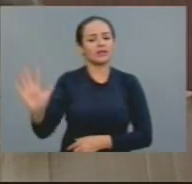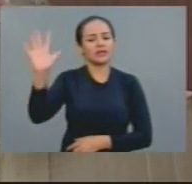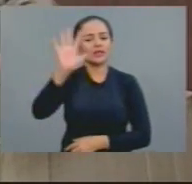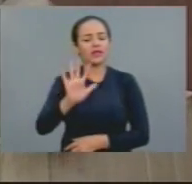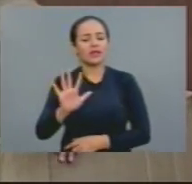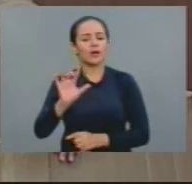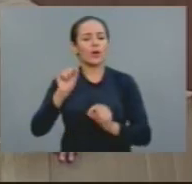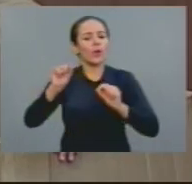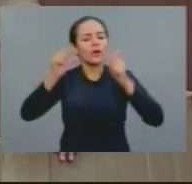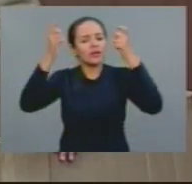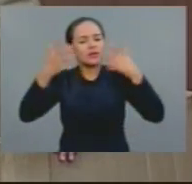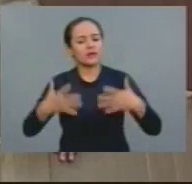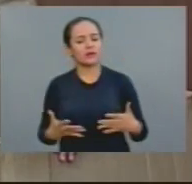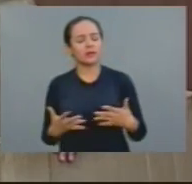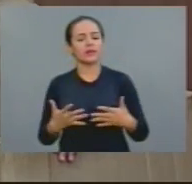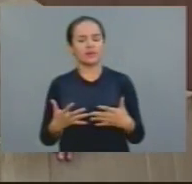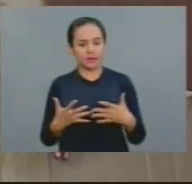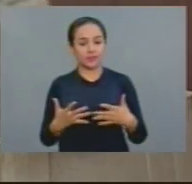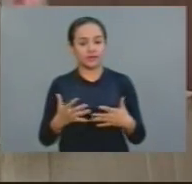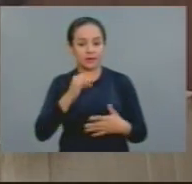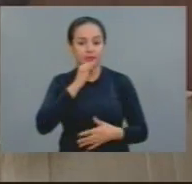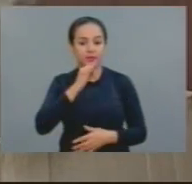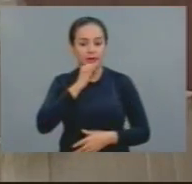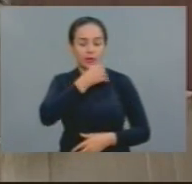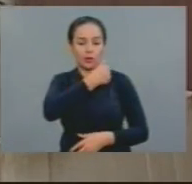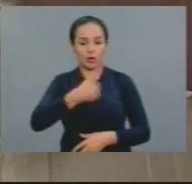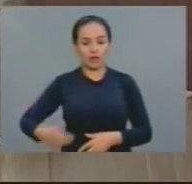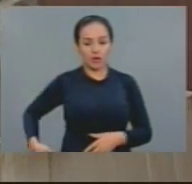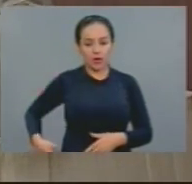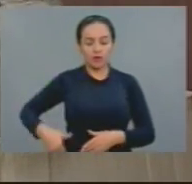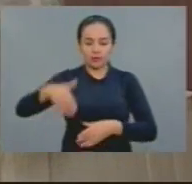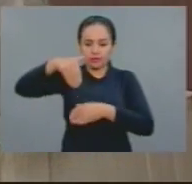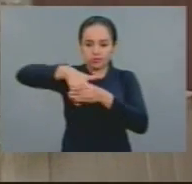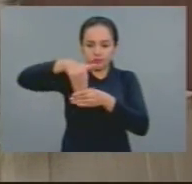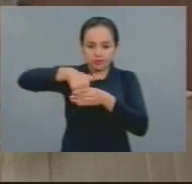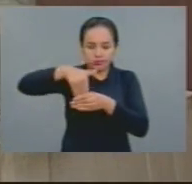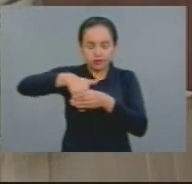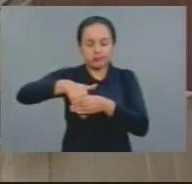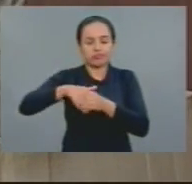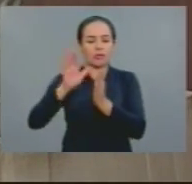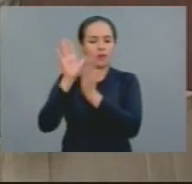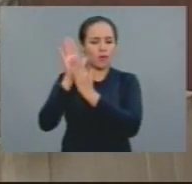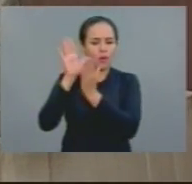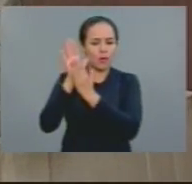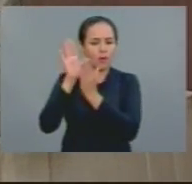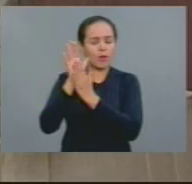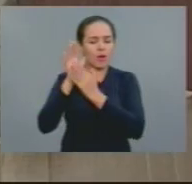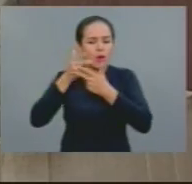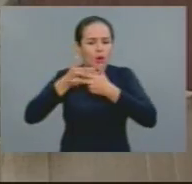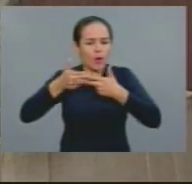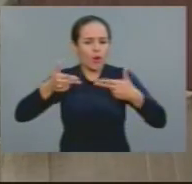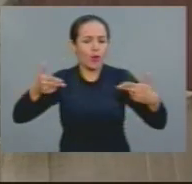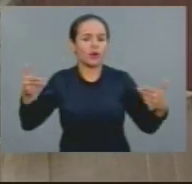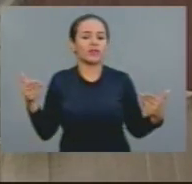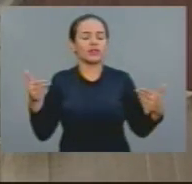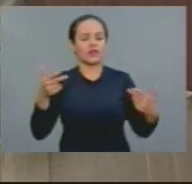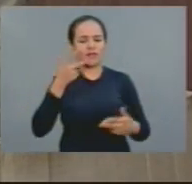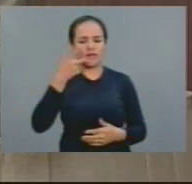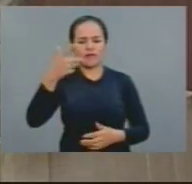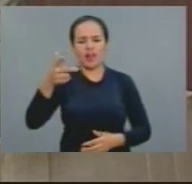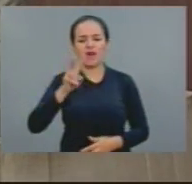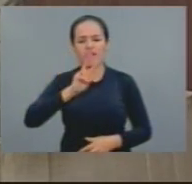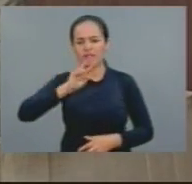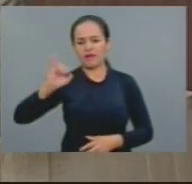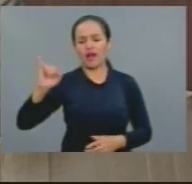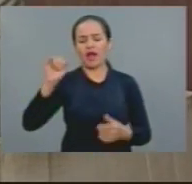os candidatos ao executivo, durante a campanha, são muito profícuos em compromissos,